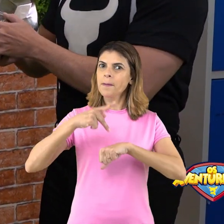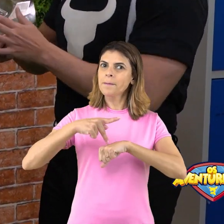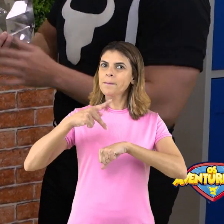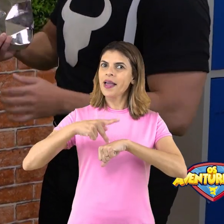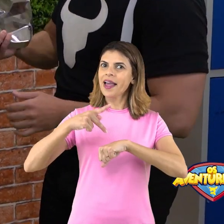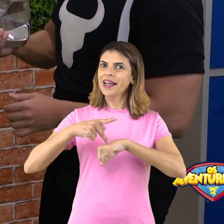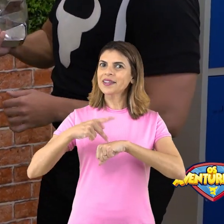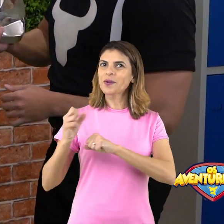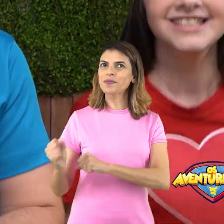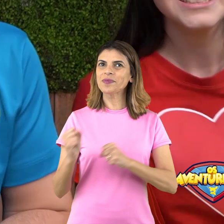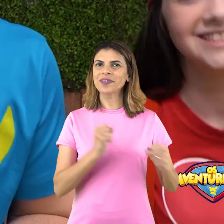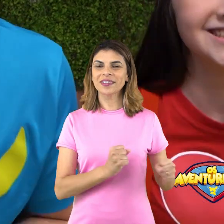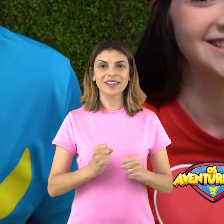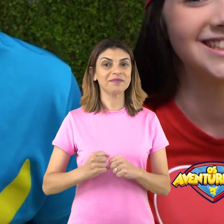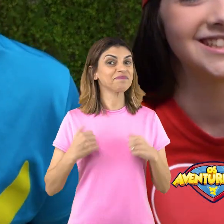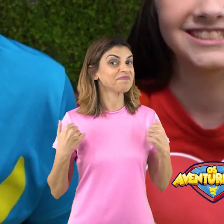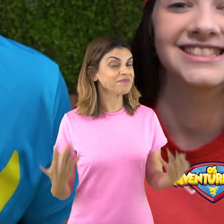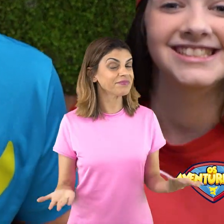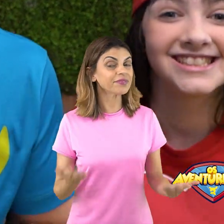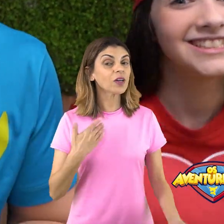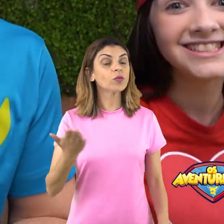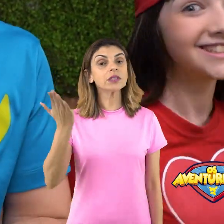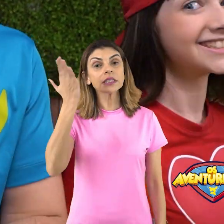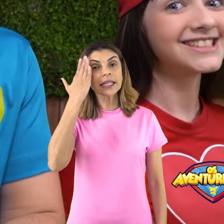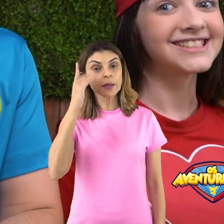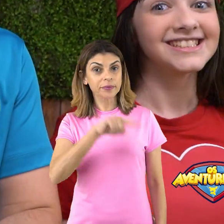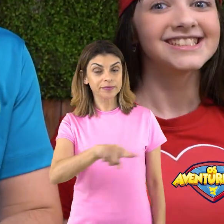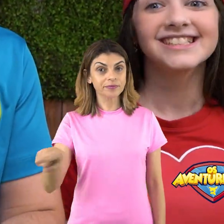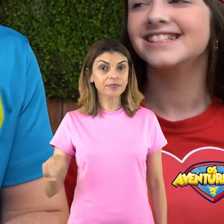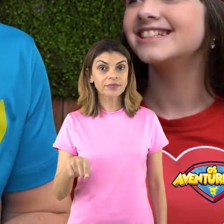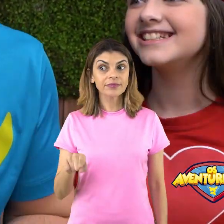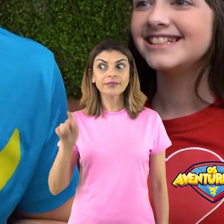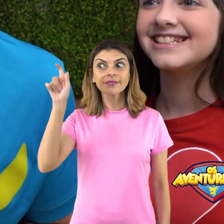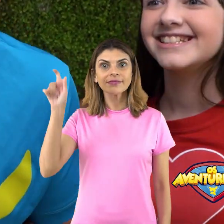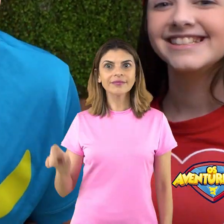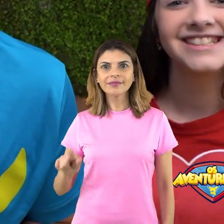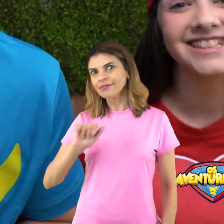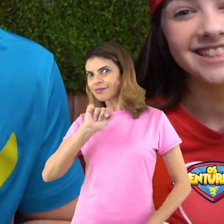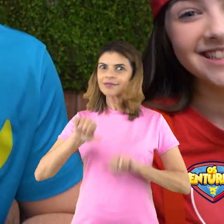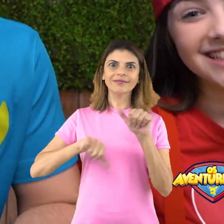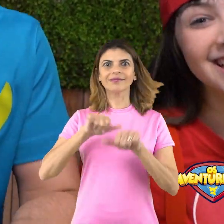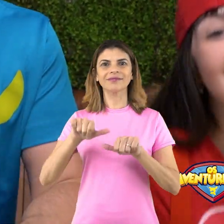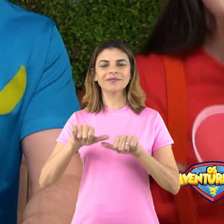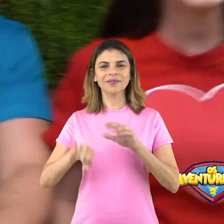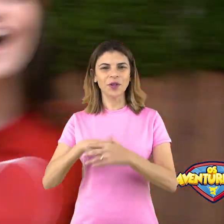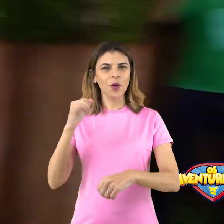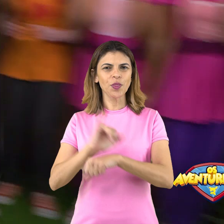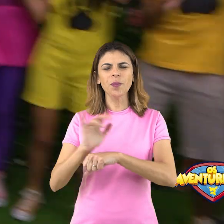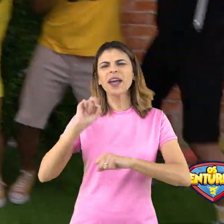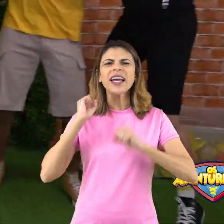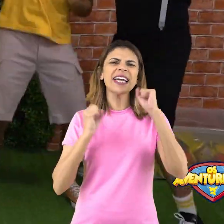Quase uma pedra do poder, né? É. Então agora eu quero saber, quem quer se tornar youtuber aí? Grita!